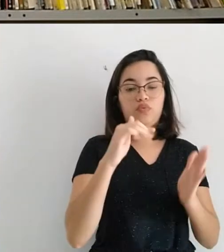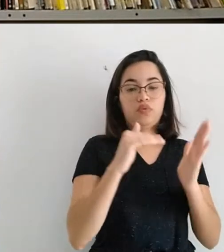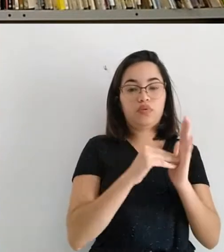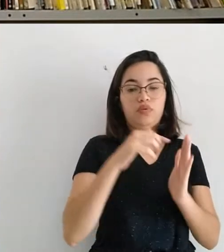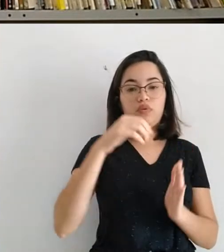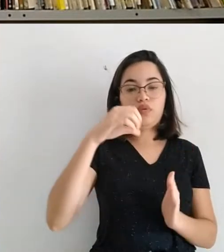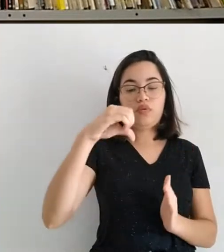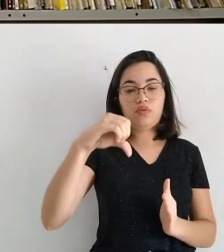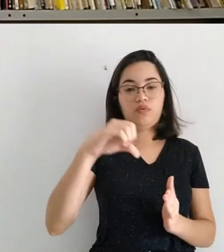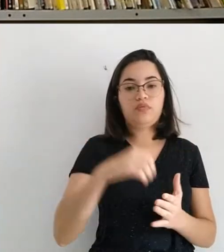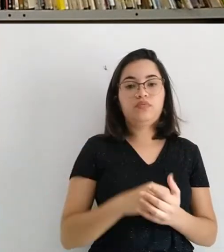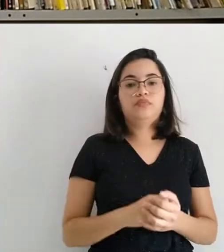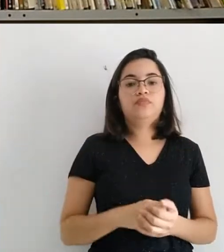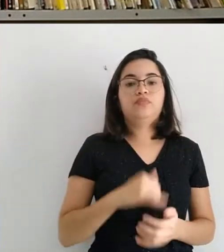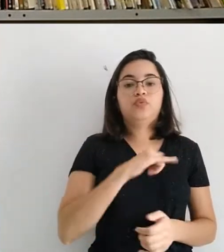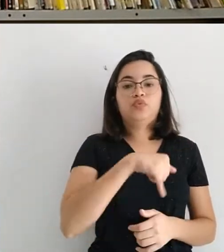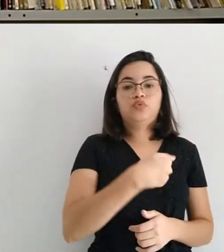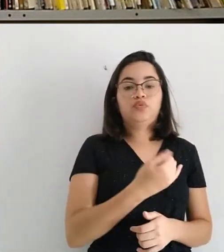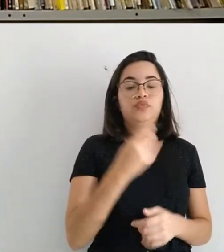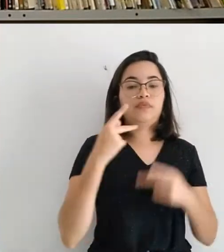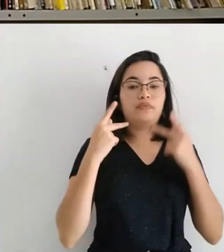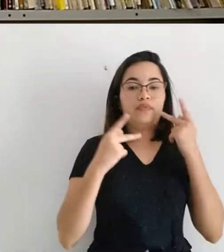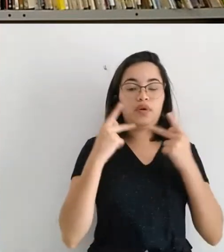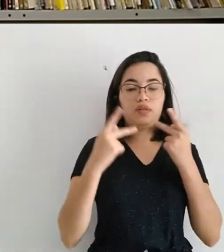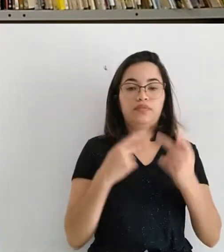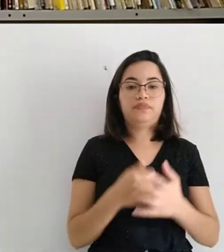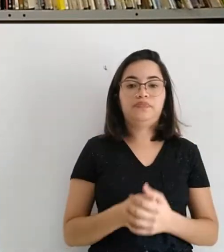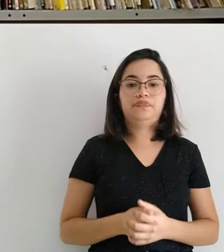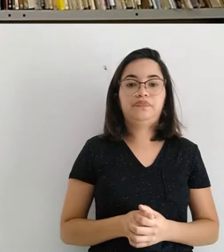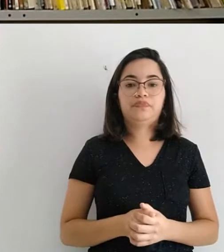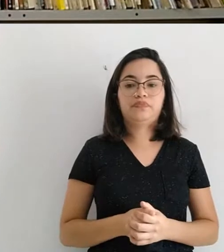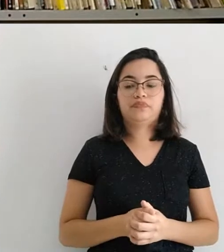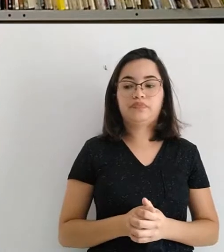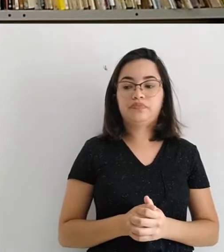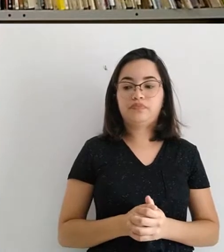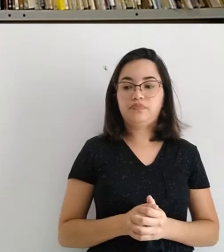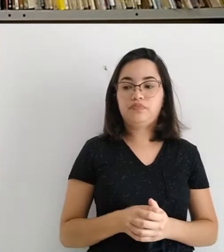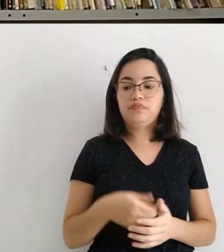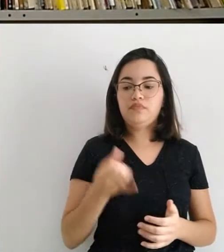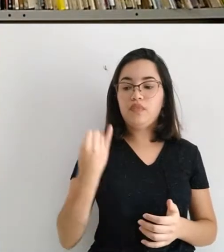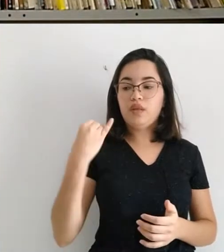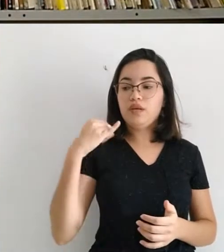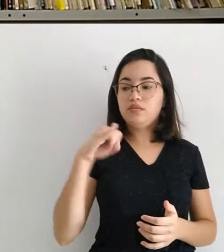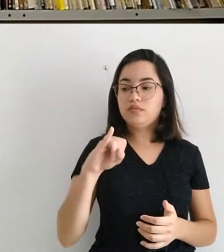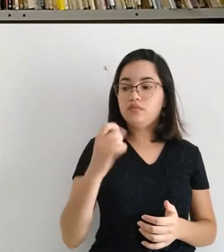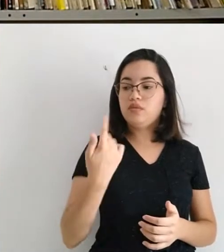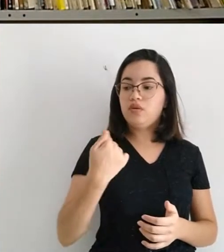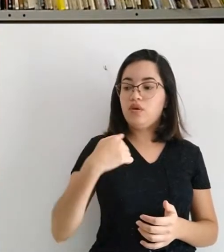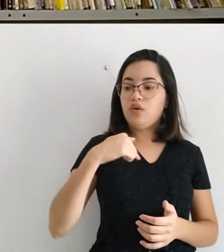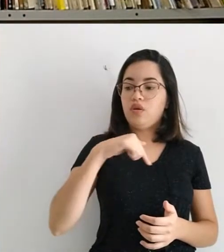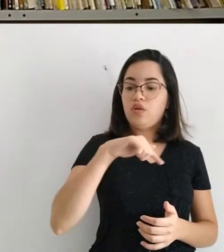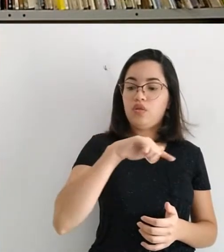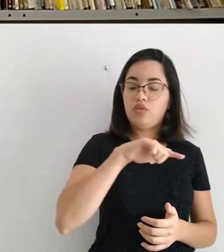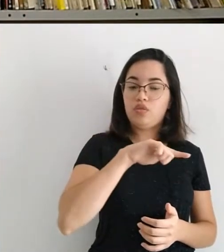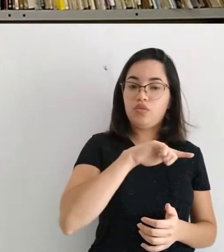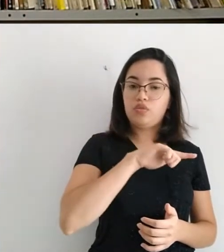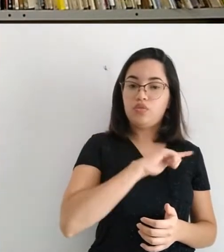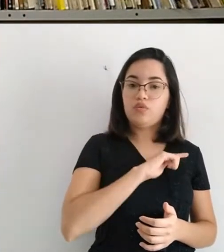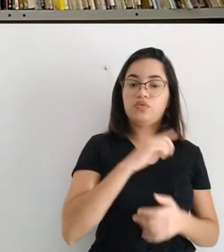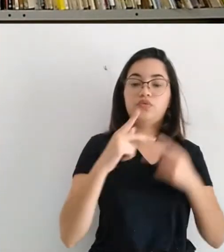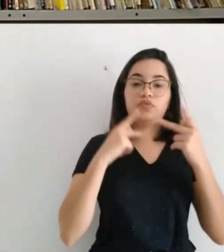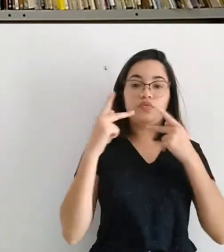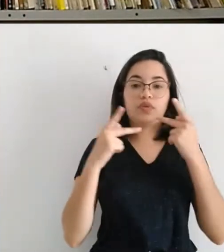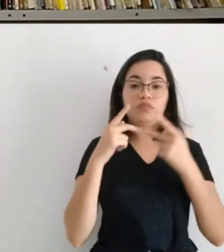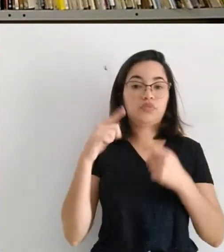9, João diz o seguinte: se nós afirmamos que estamos